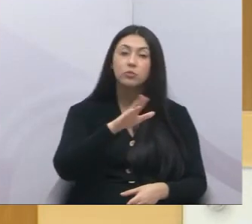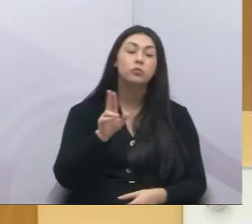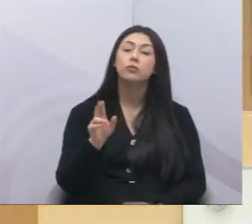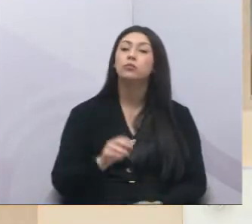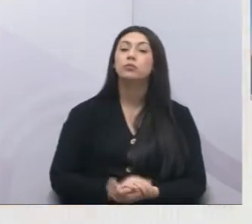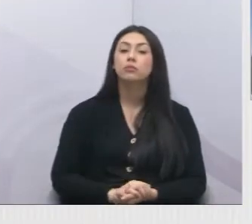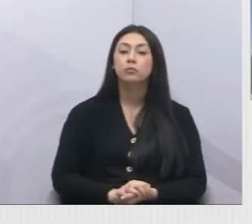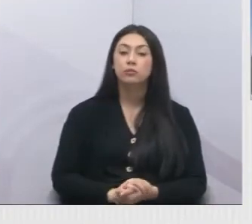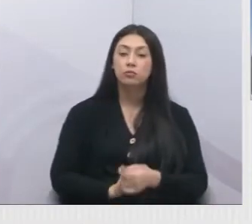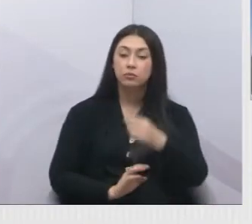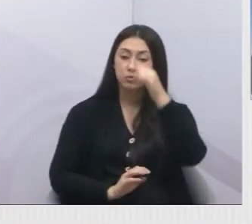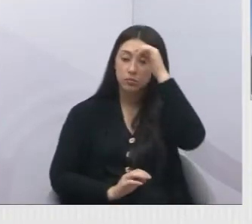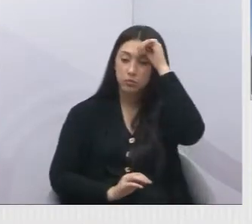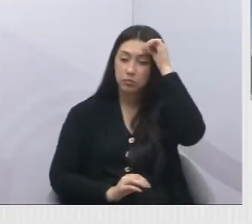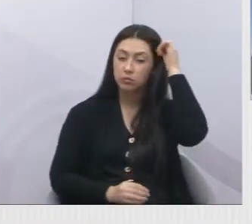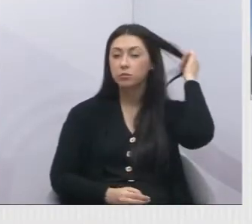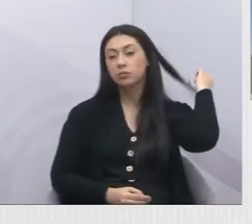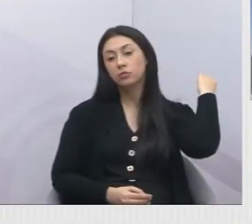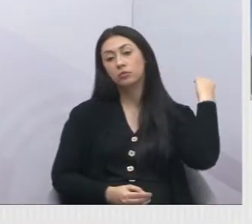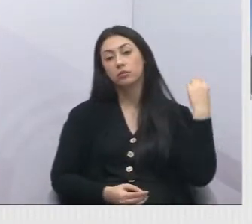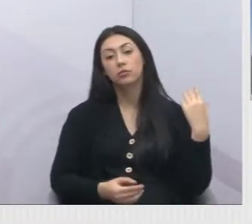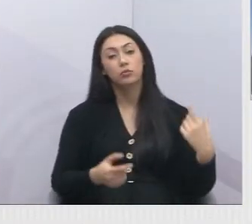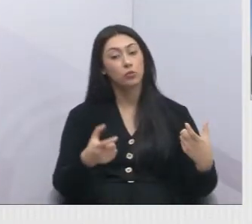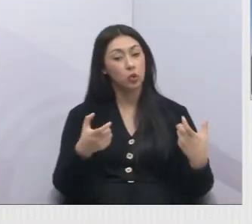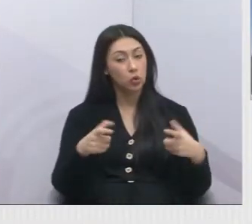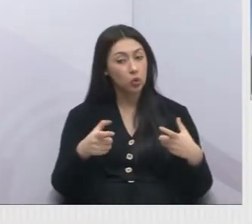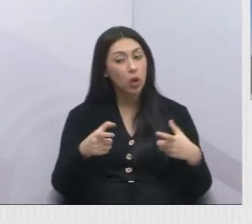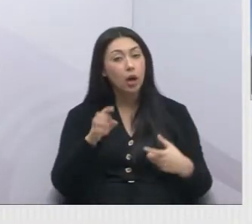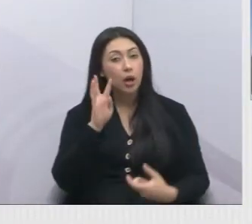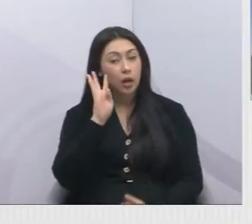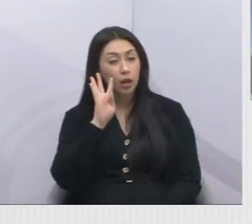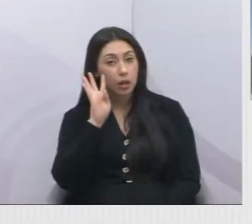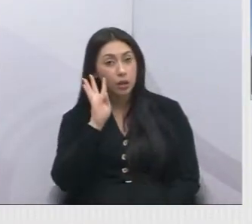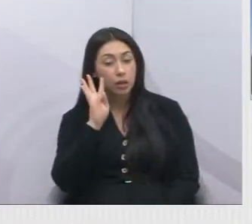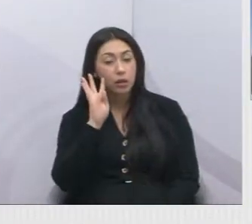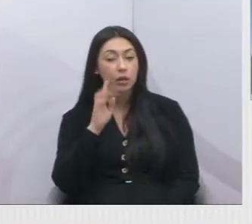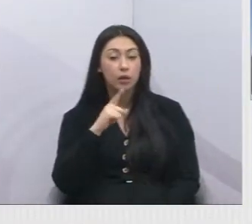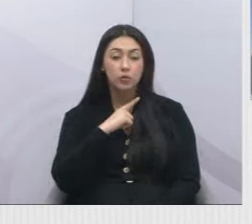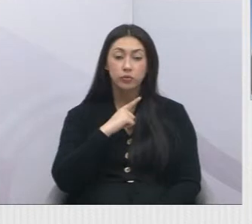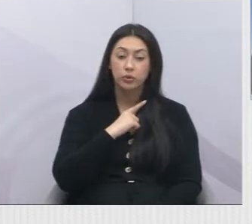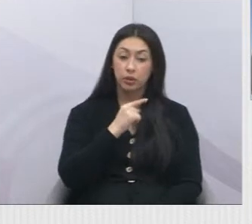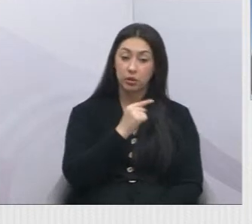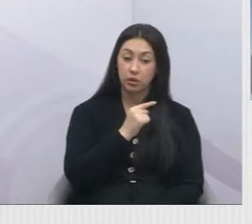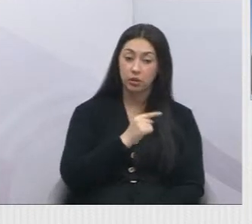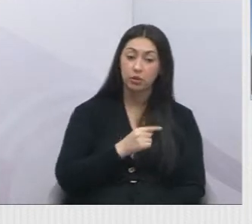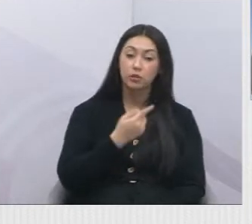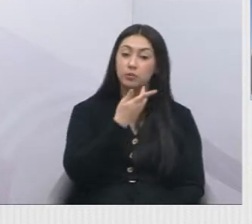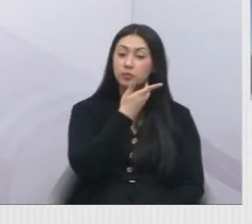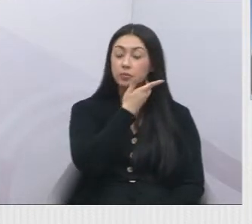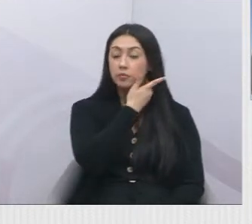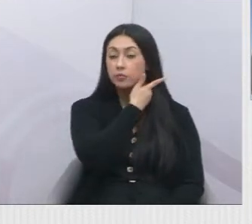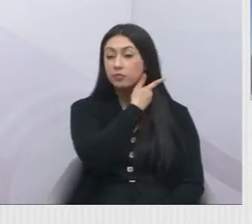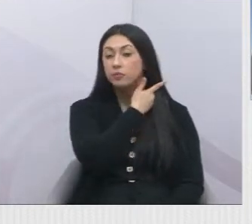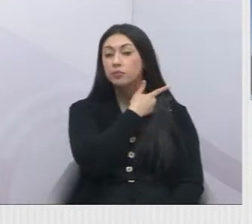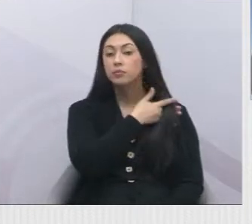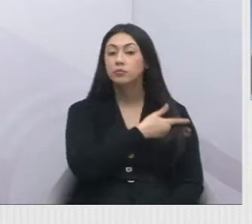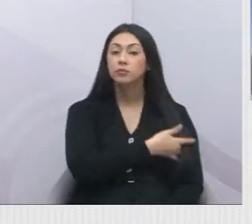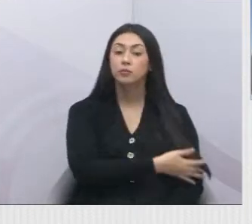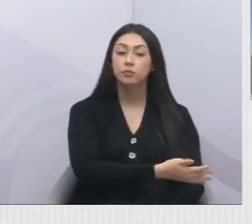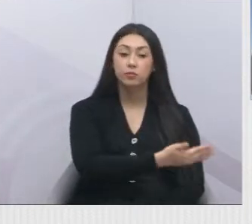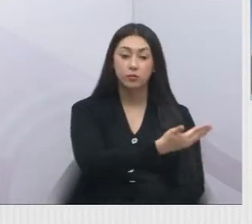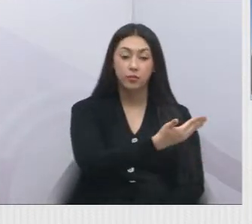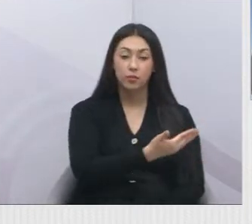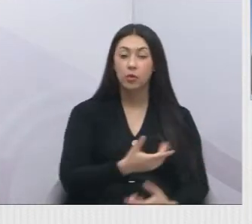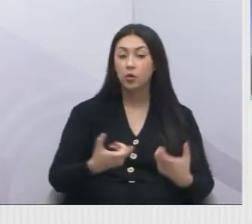pôr a foto? É uns espaços bem bacana que nós temos lá. Aí temos uma área